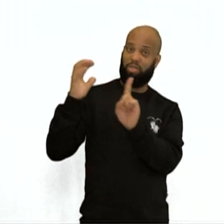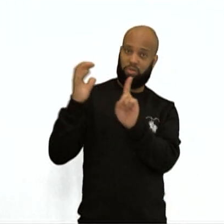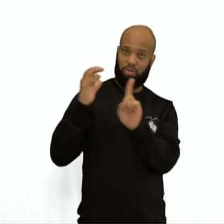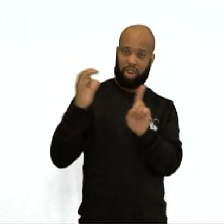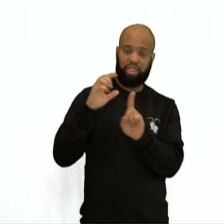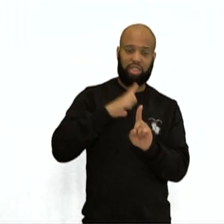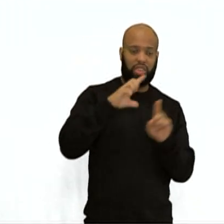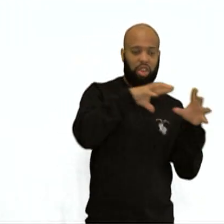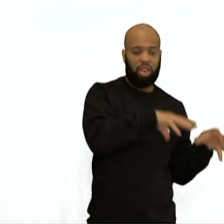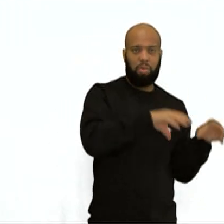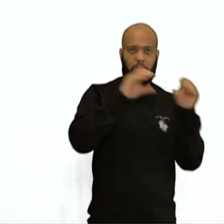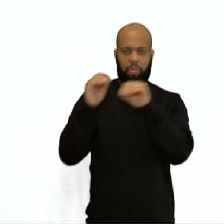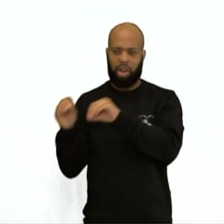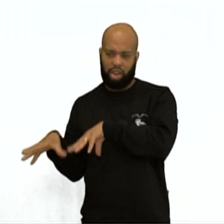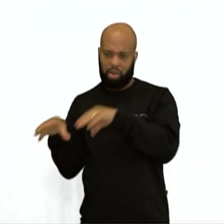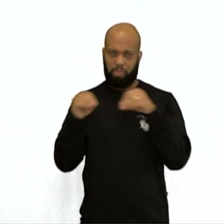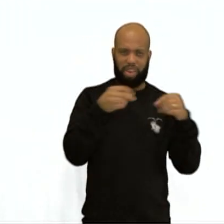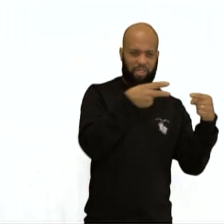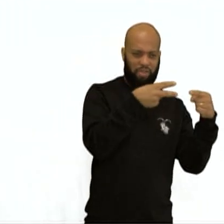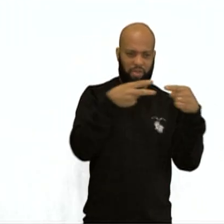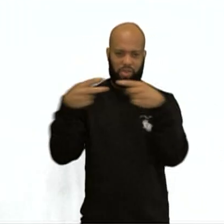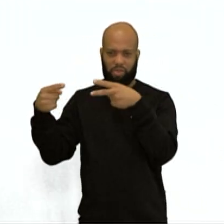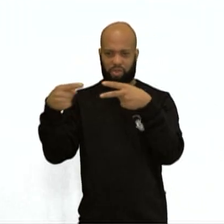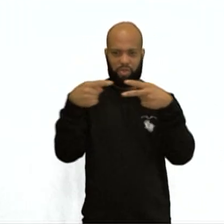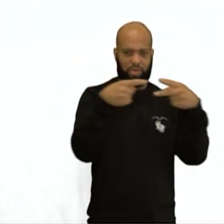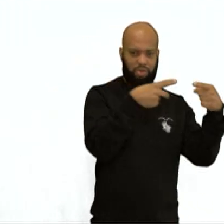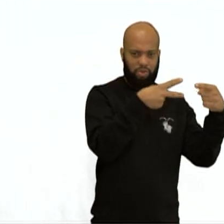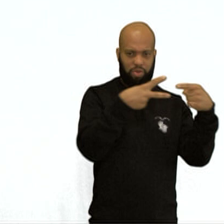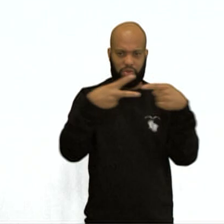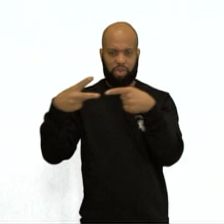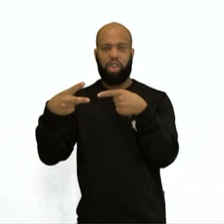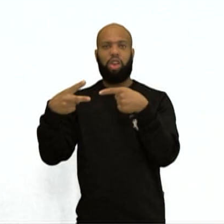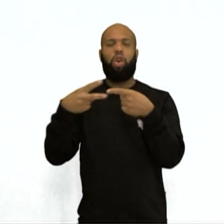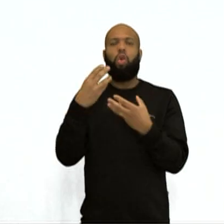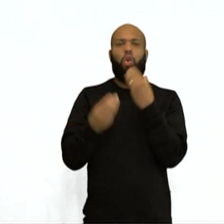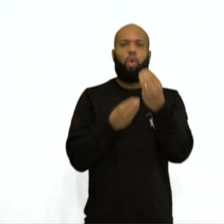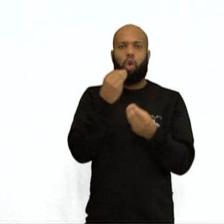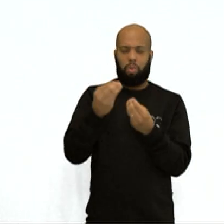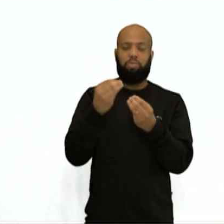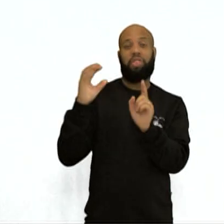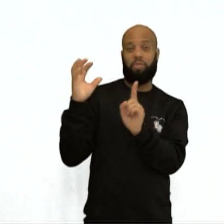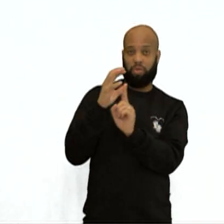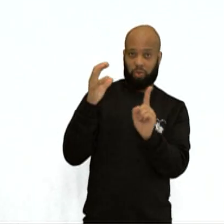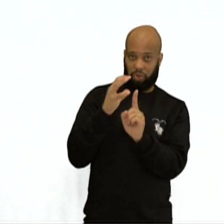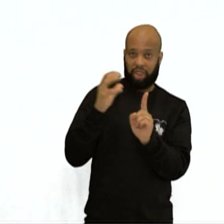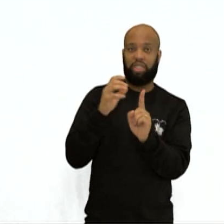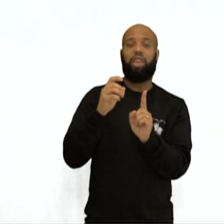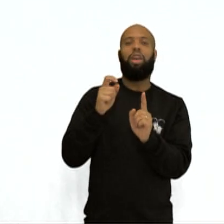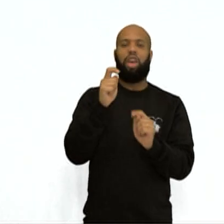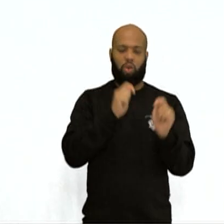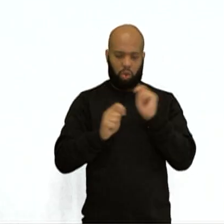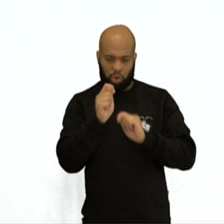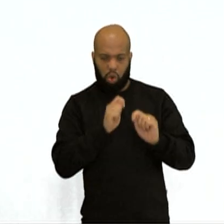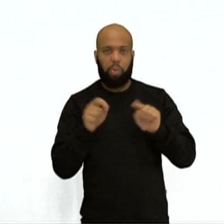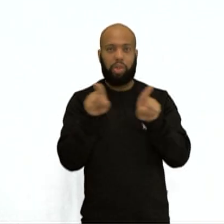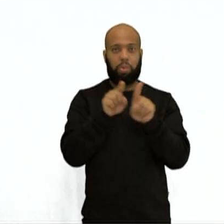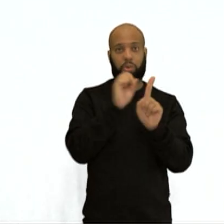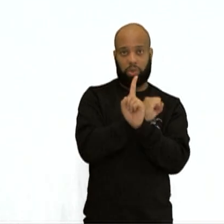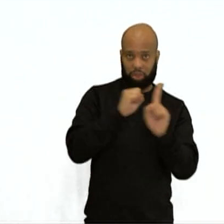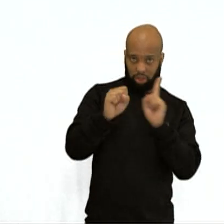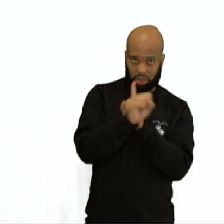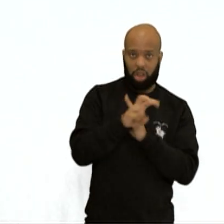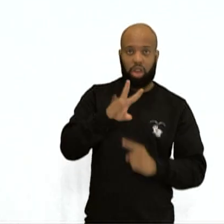dos fluxos populacionais na formação socioeconômica e territorial do Brasil, compreendendo a relevância das